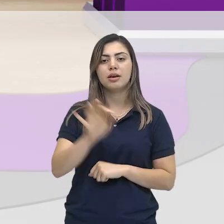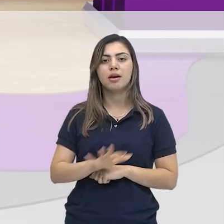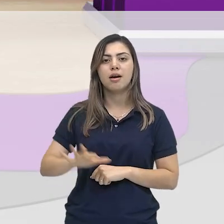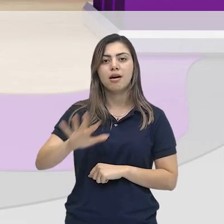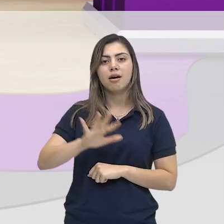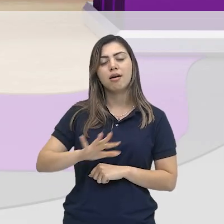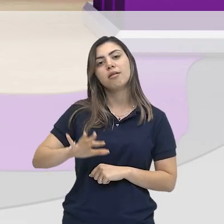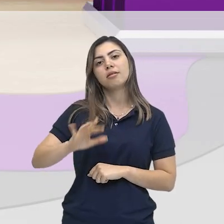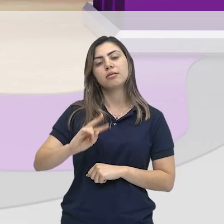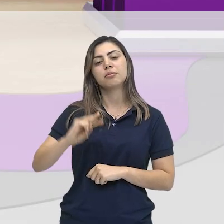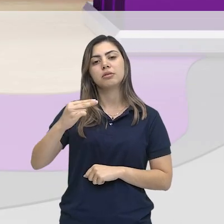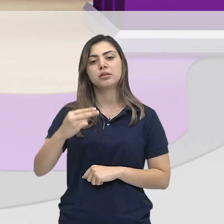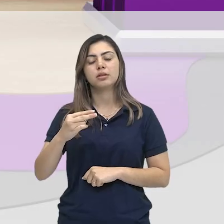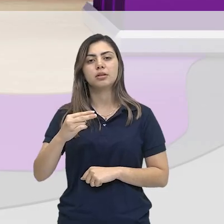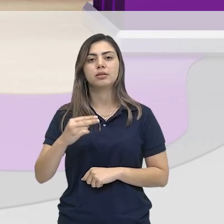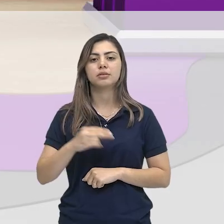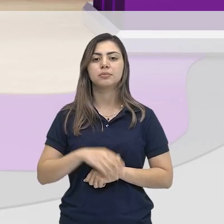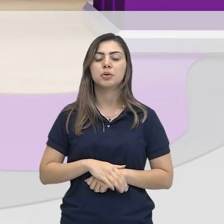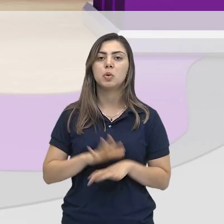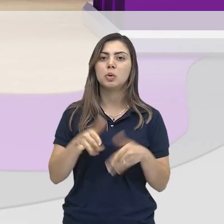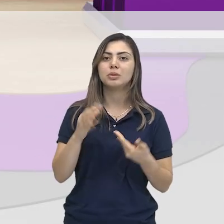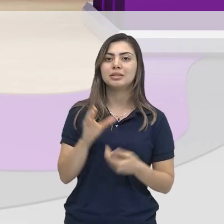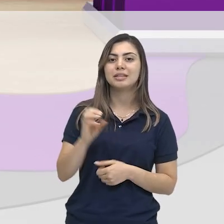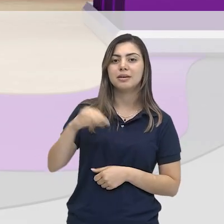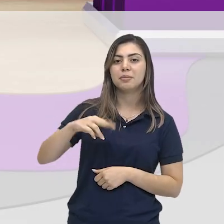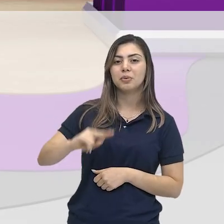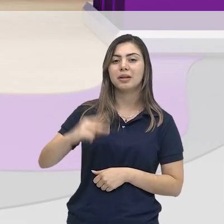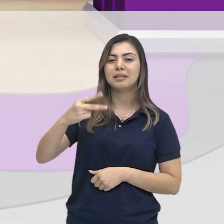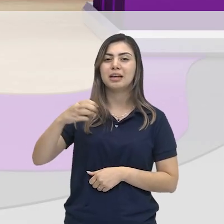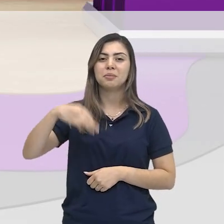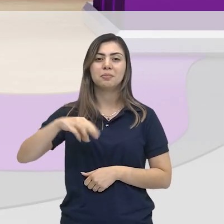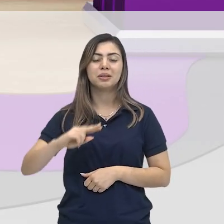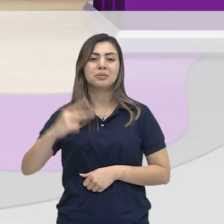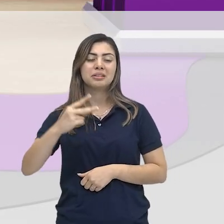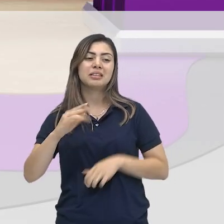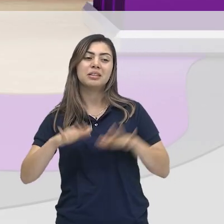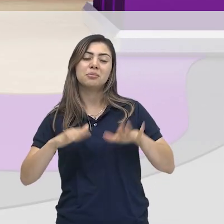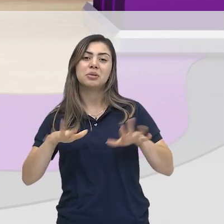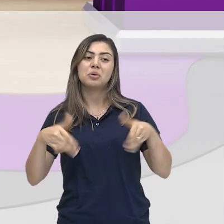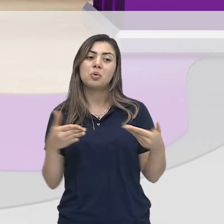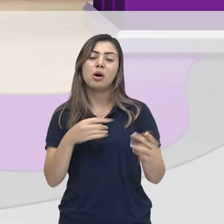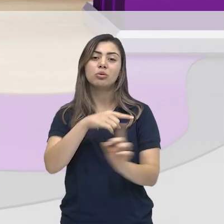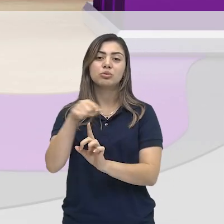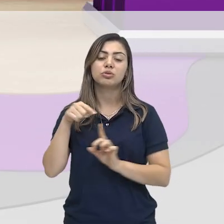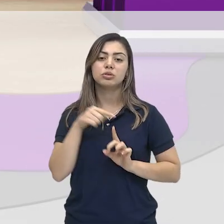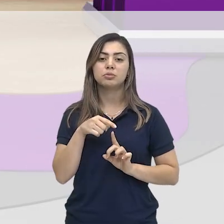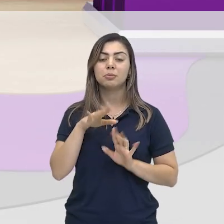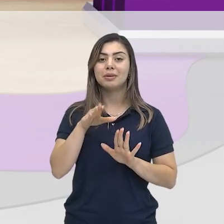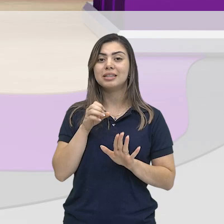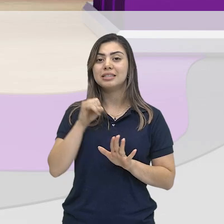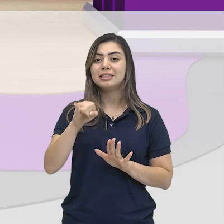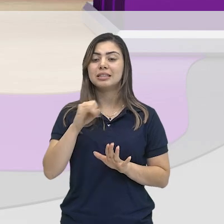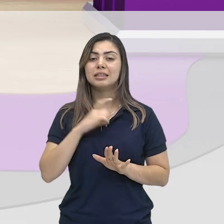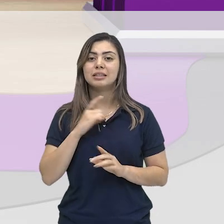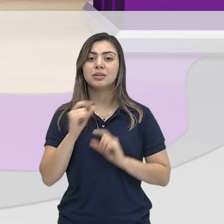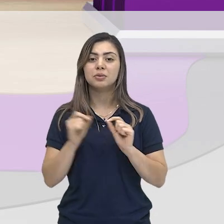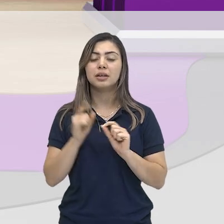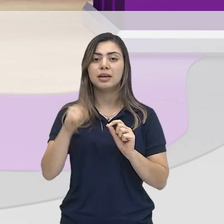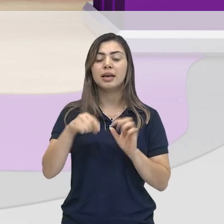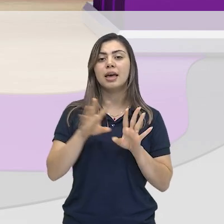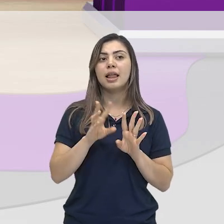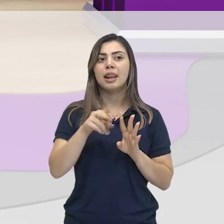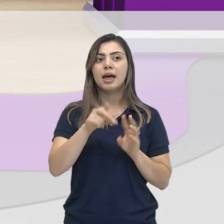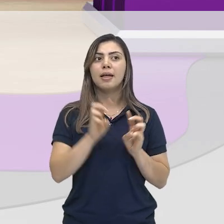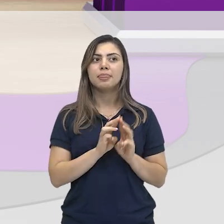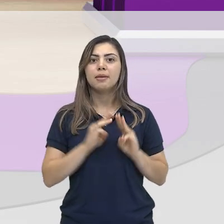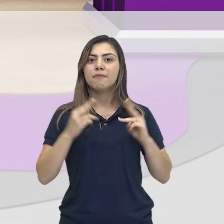estou trabalhando com área quadrada, não, com centímetro quadrado, metro quadrado, dependendo da unidade de medida, se eu estou usando a mesma unidade de massa para